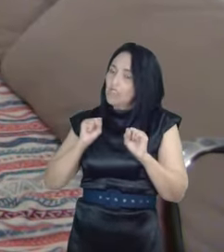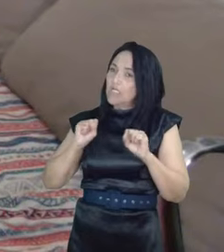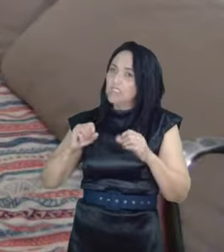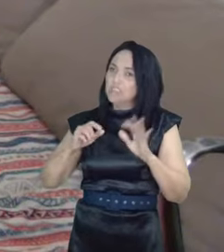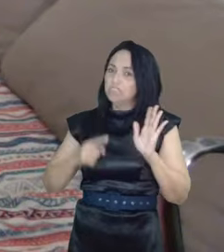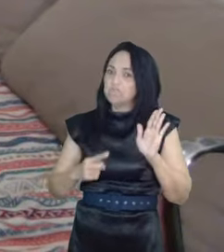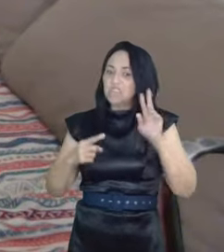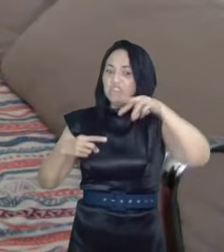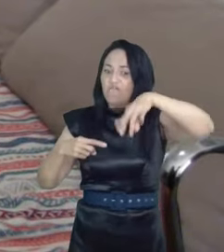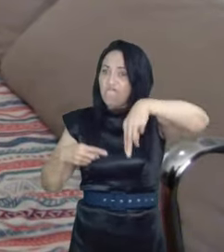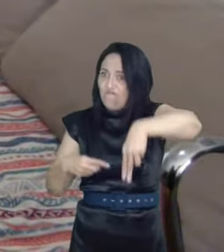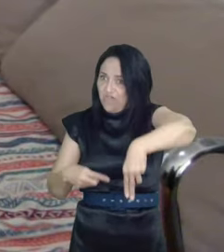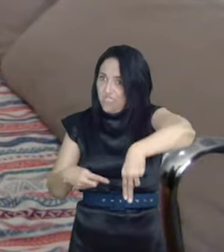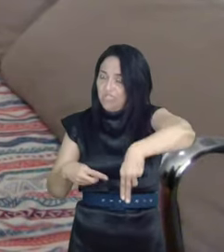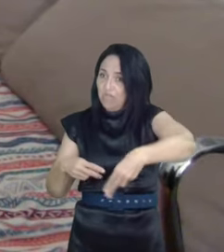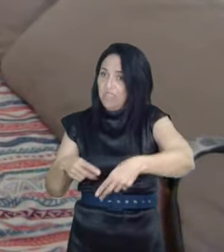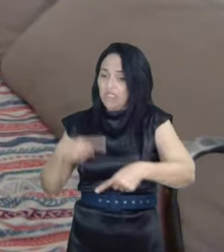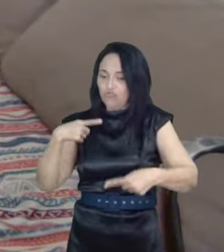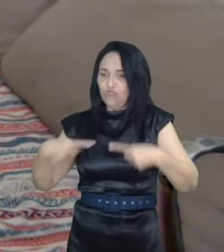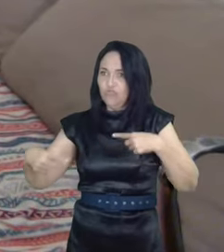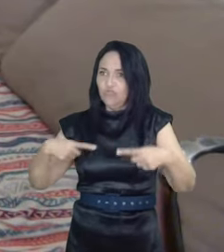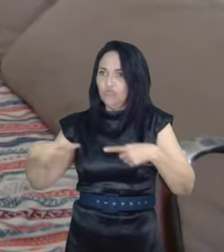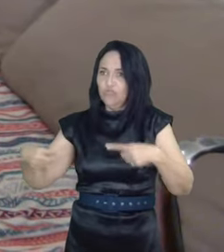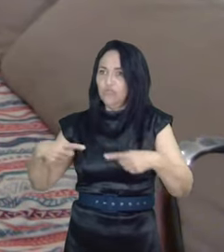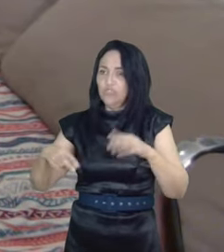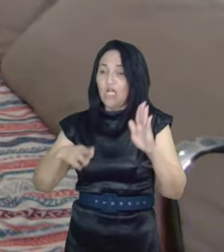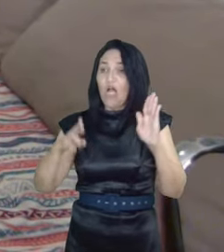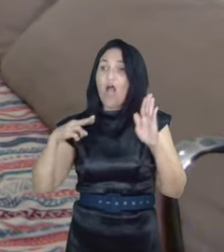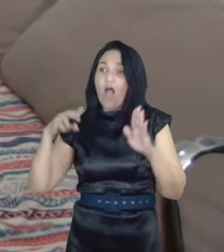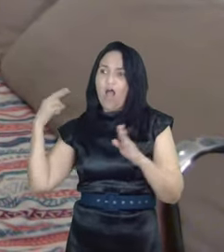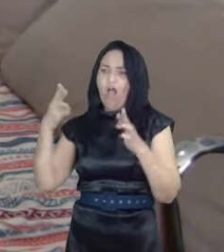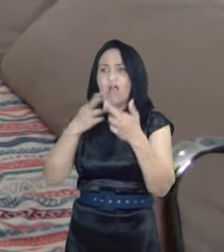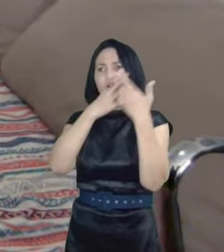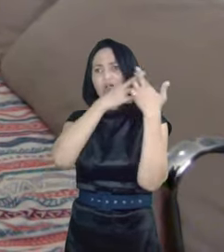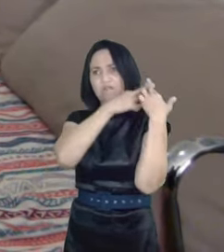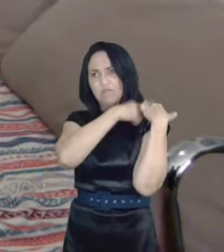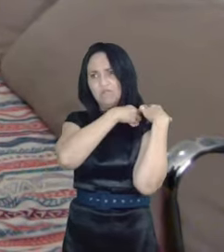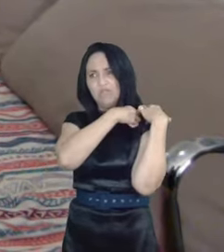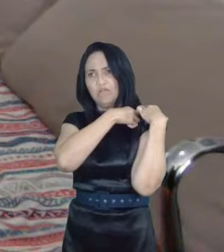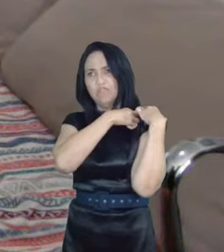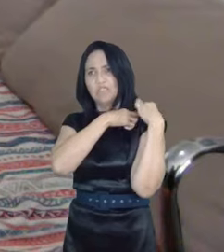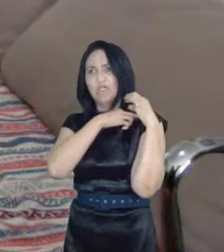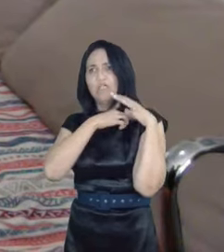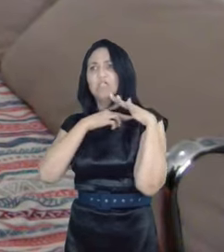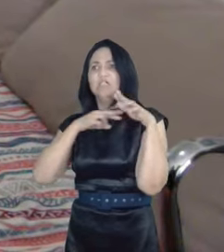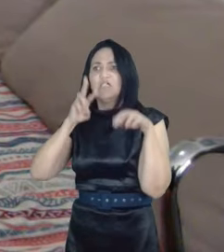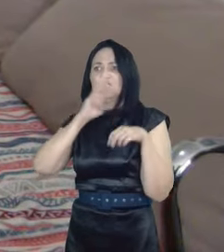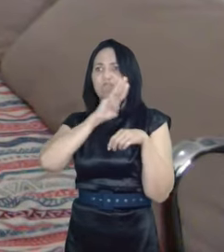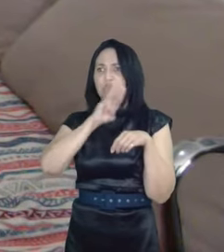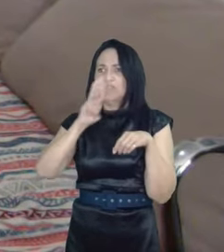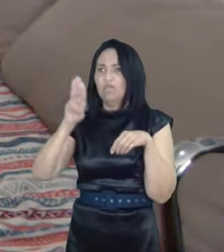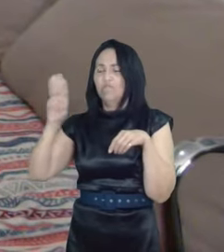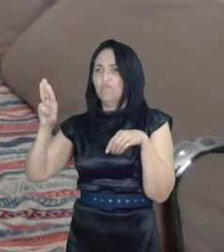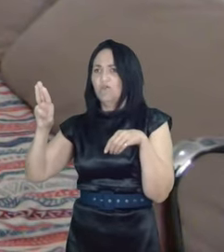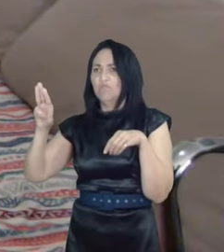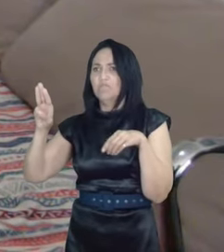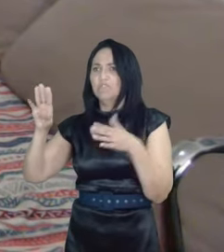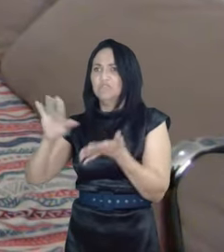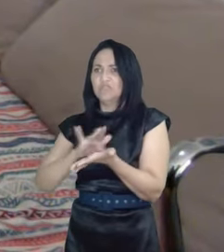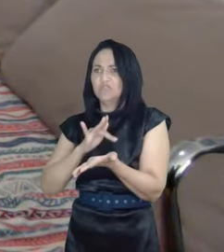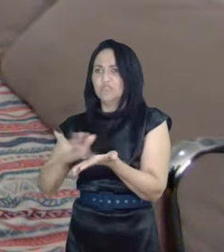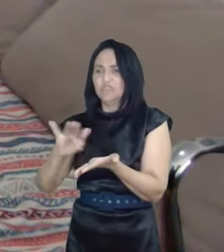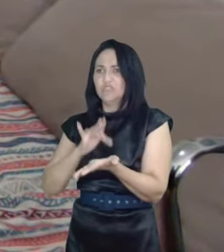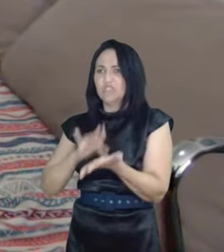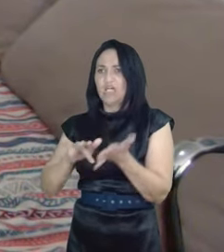ação que discute a responsabilização das plataformas digitais, na verdade, no vácuo aí de um projeto de lei que desse